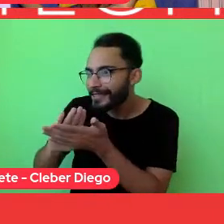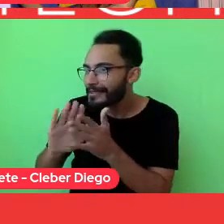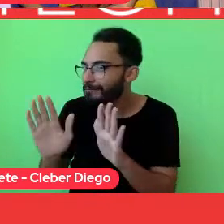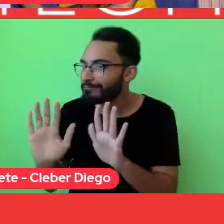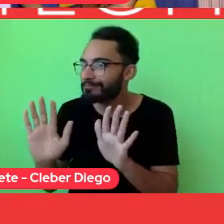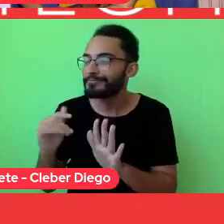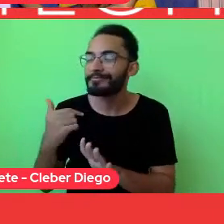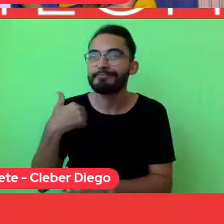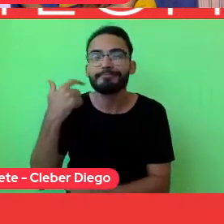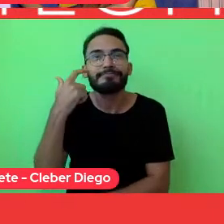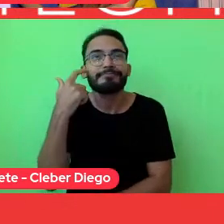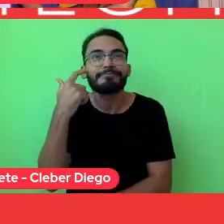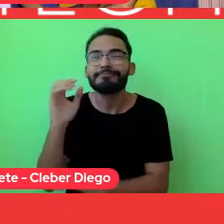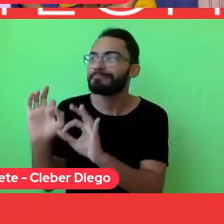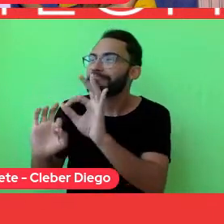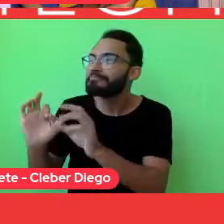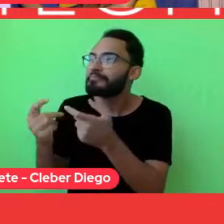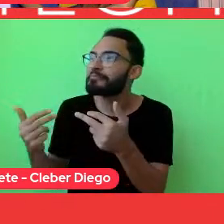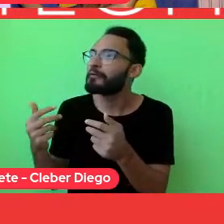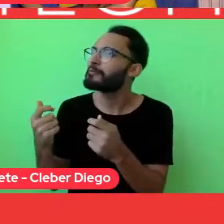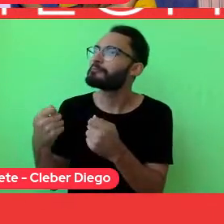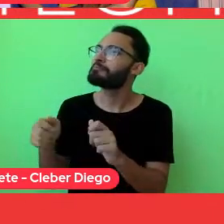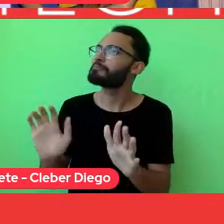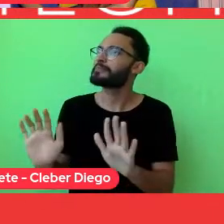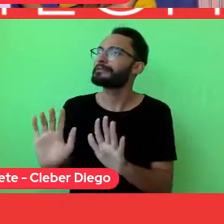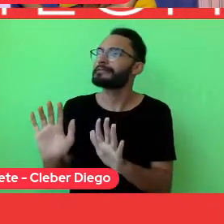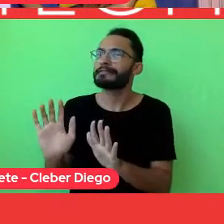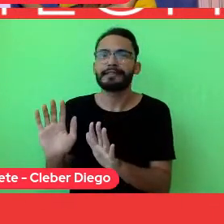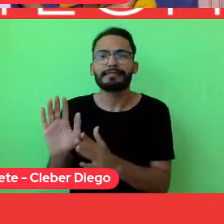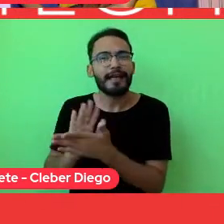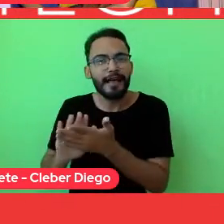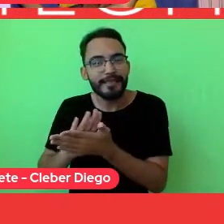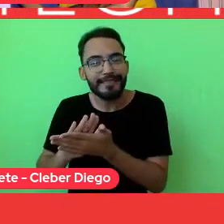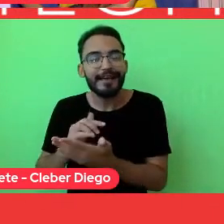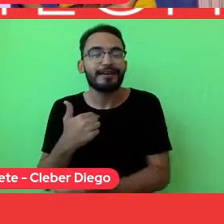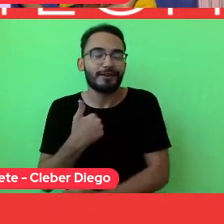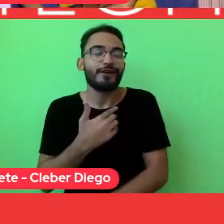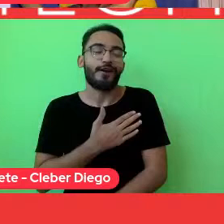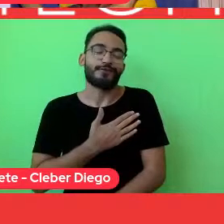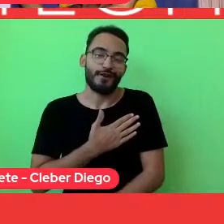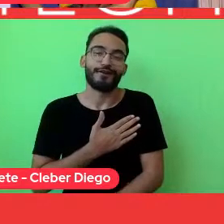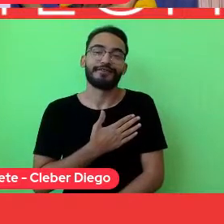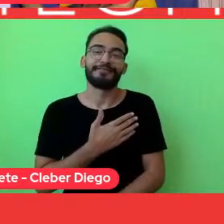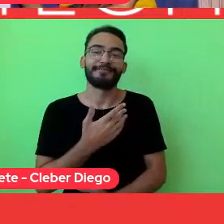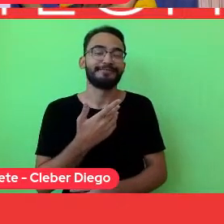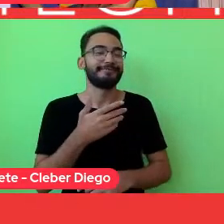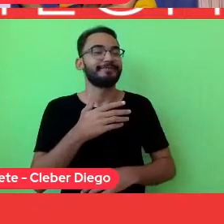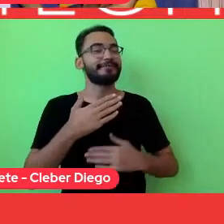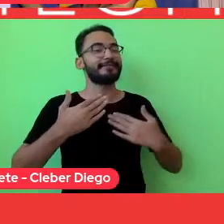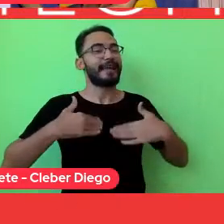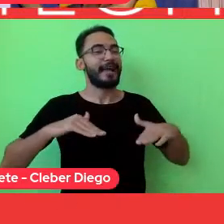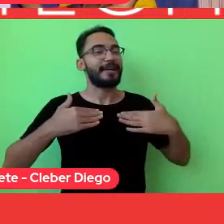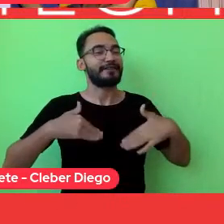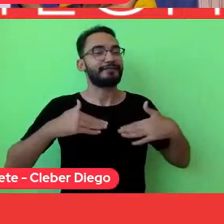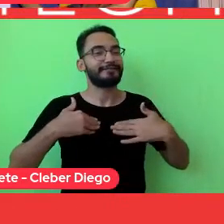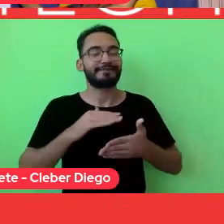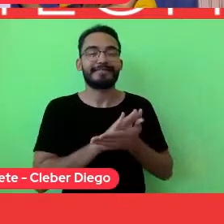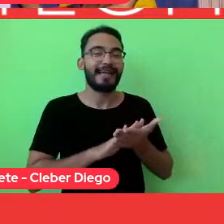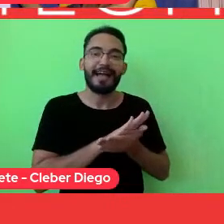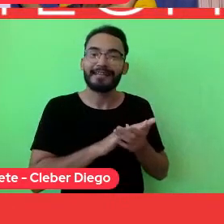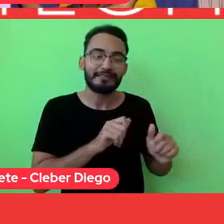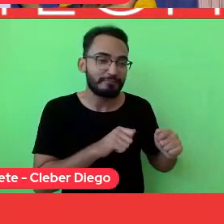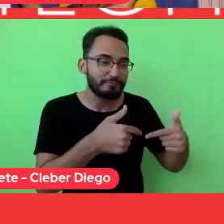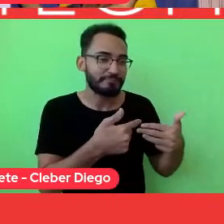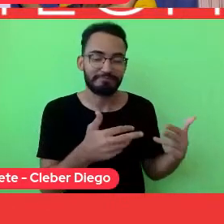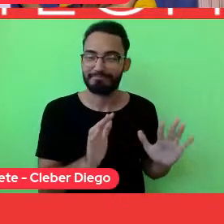pensando que você vai fazer porque não tem? Esses têm sido os meus momentos de hobby preferido, assim. Mas eu gosto também, assim, o falou, eu acordo todo dia